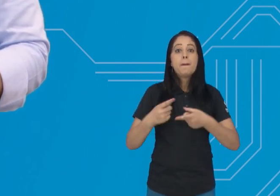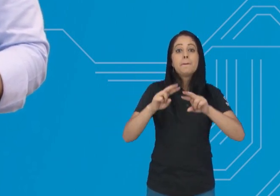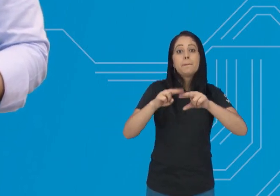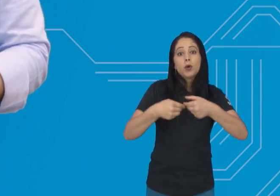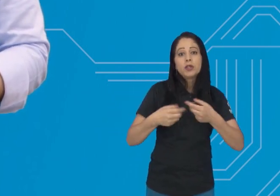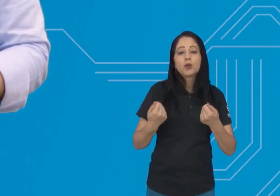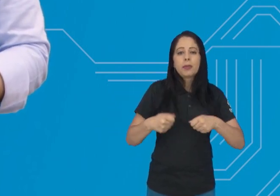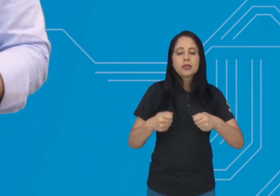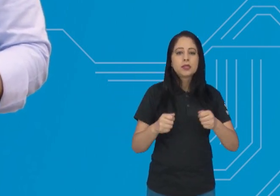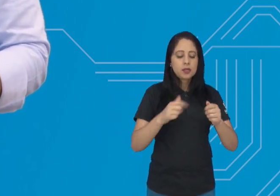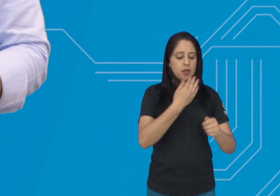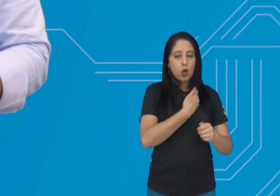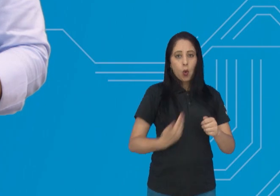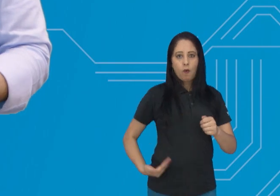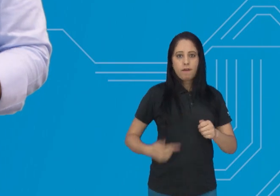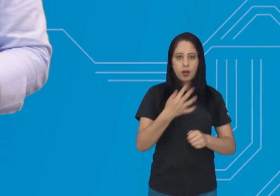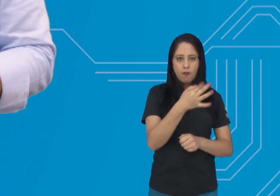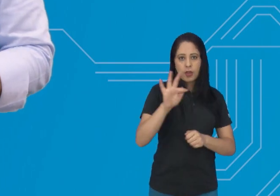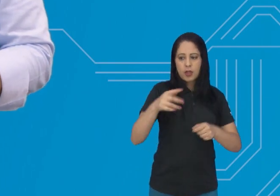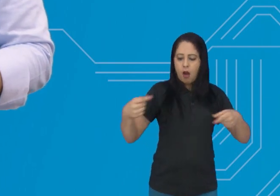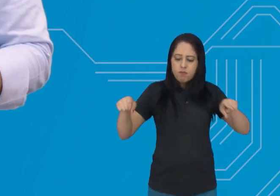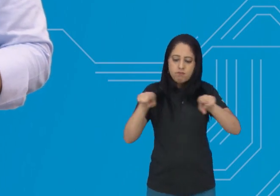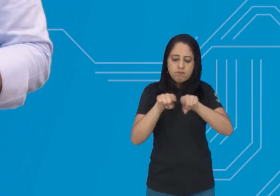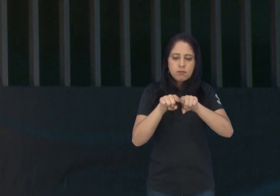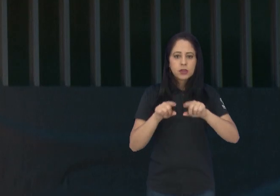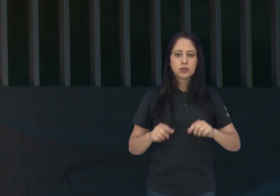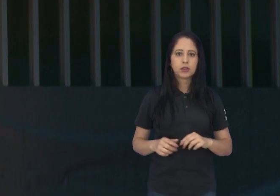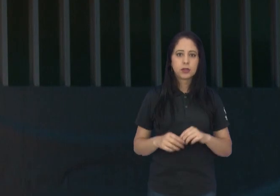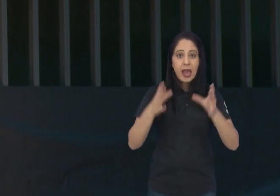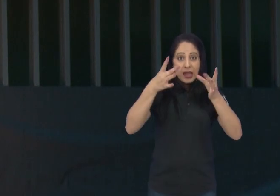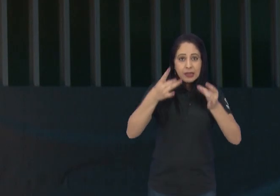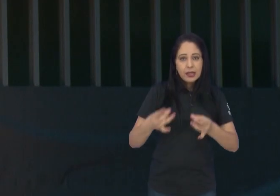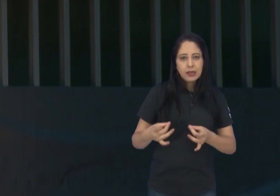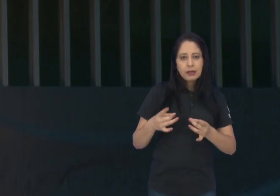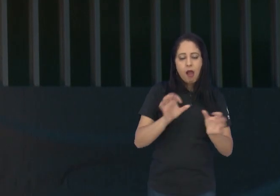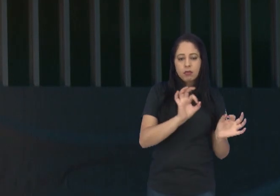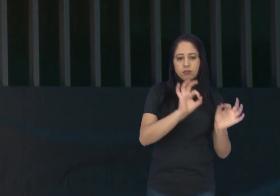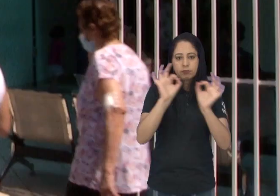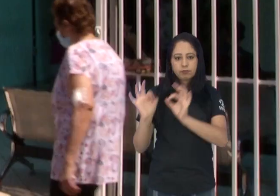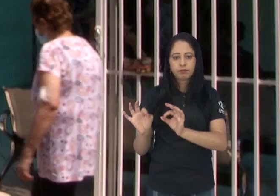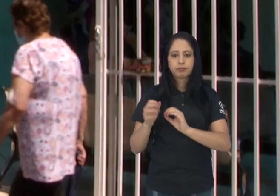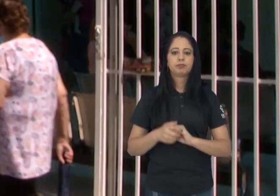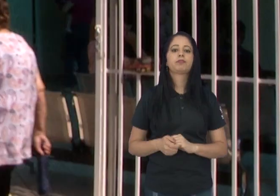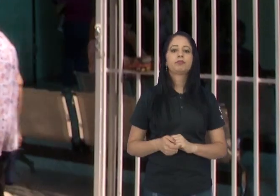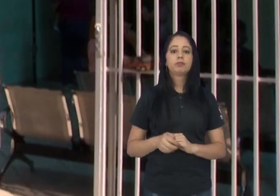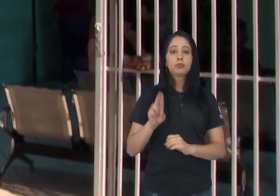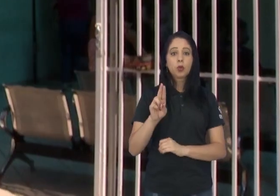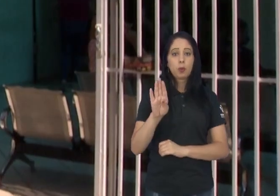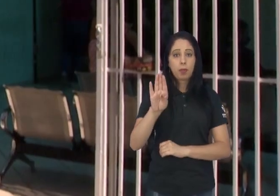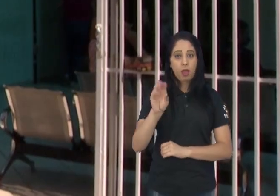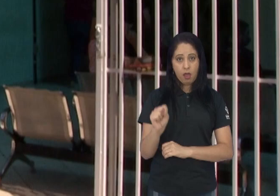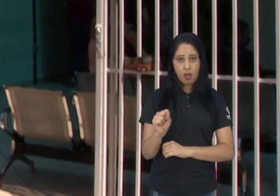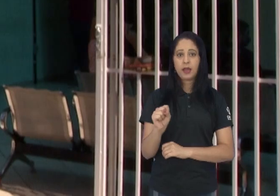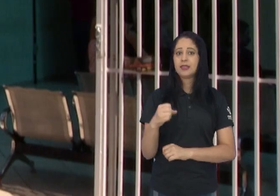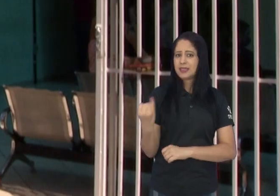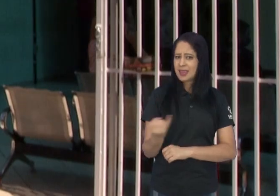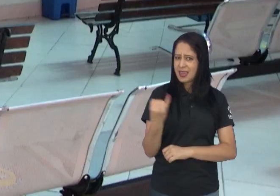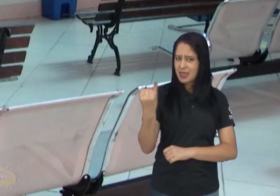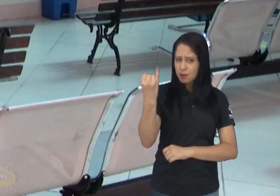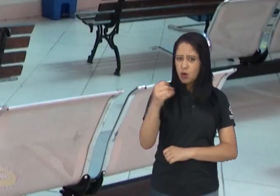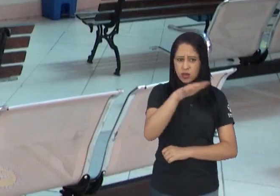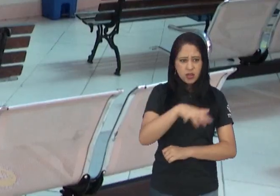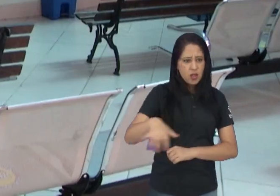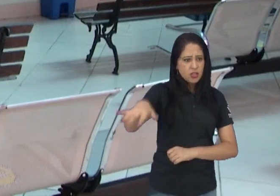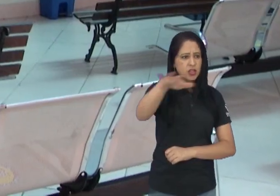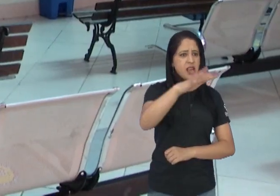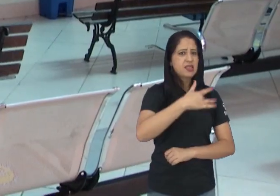com o governo federal. Os detalhes na reportagem. As UBSs são peças-chave para a saúde da população,